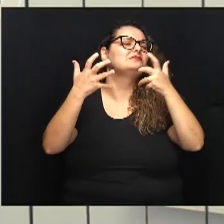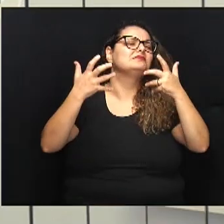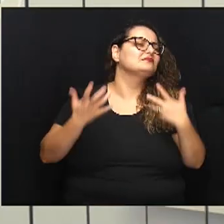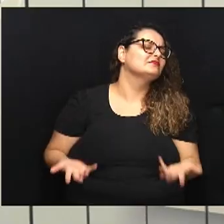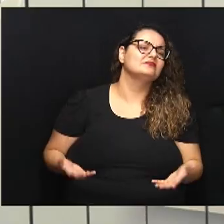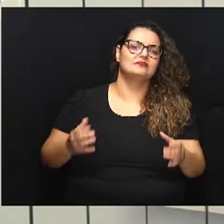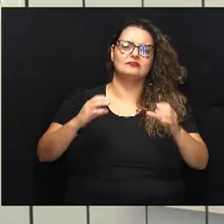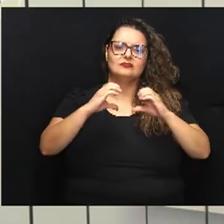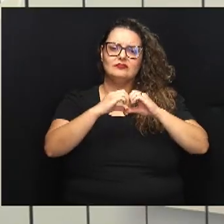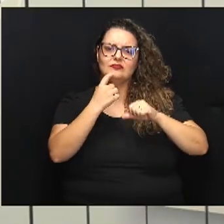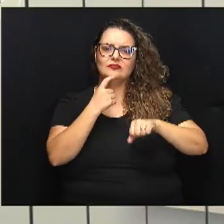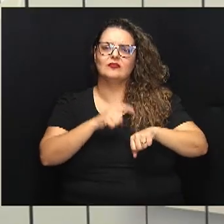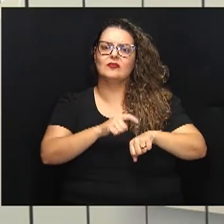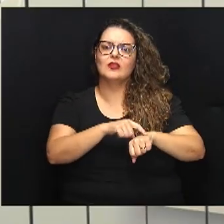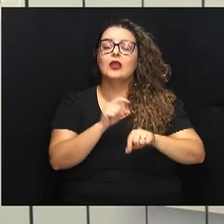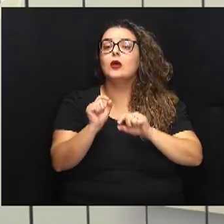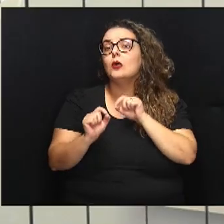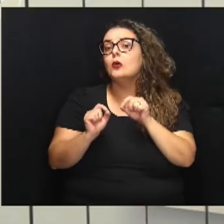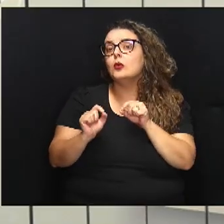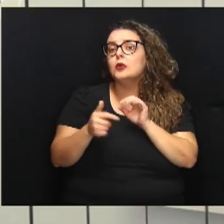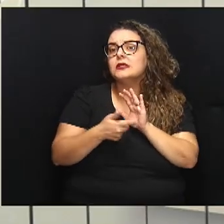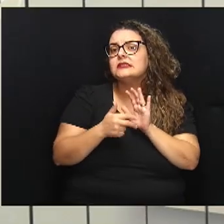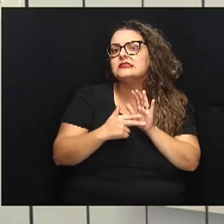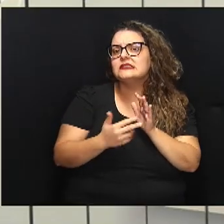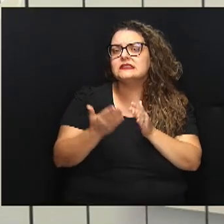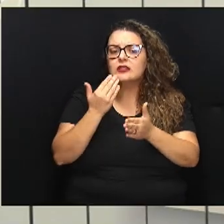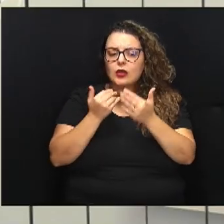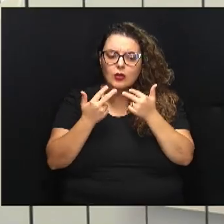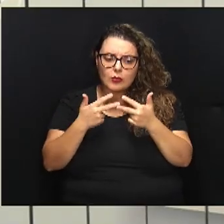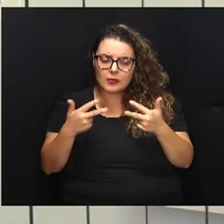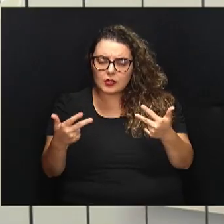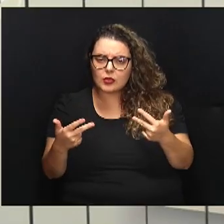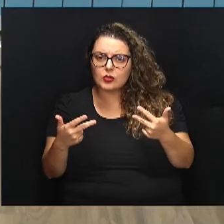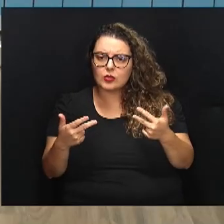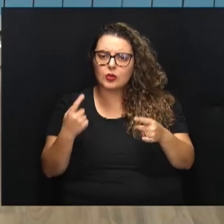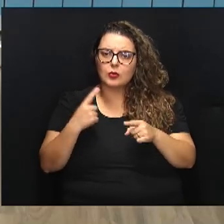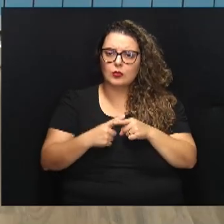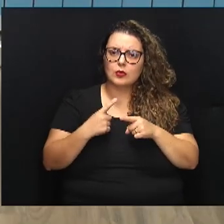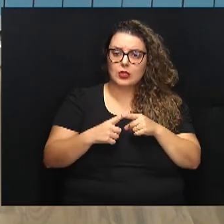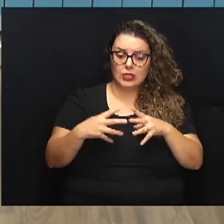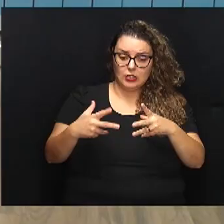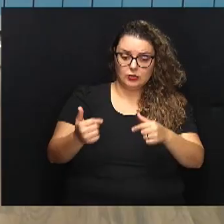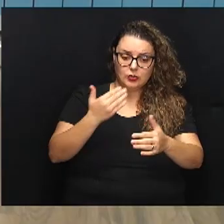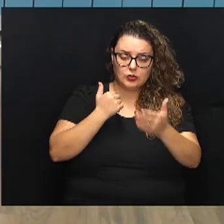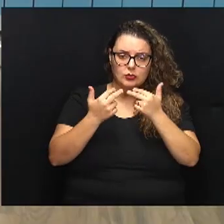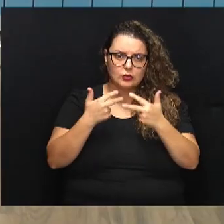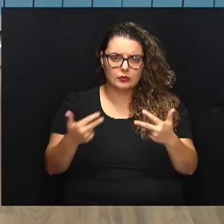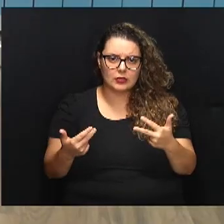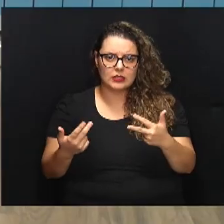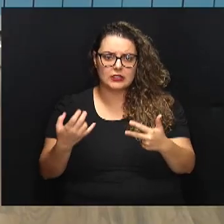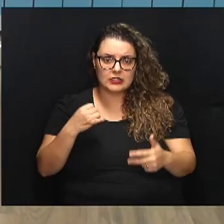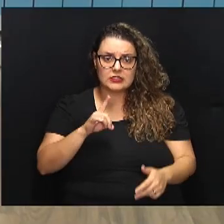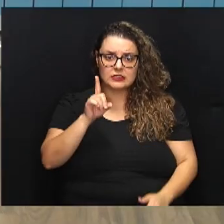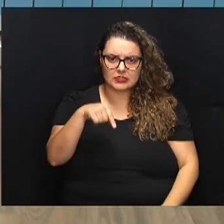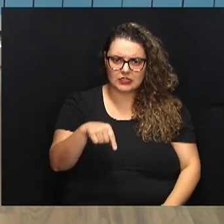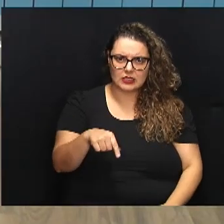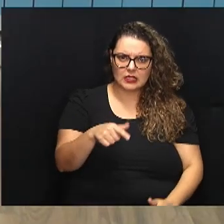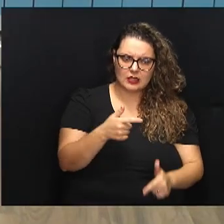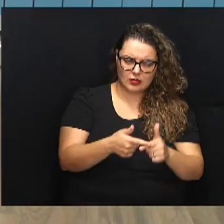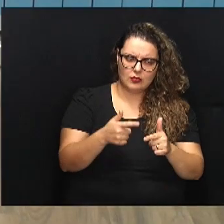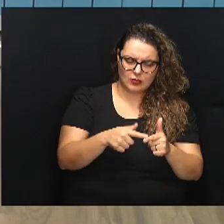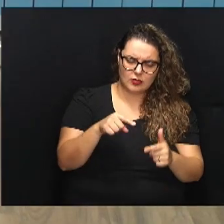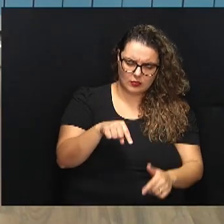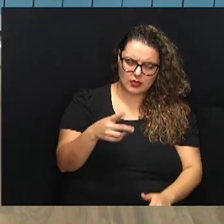do amor. O que quer dizer a pessoa comer algo porque está todo mundo comendo? E se de fato tem algum problema